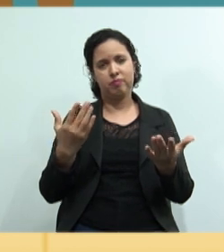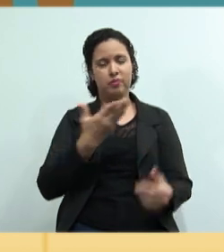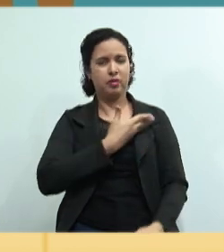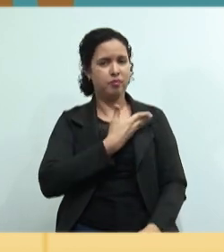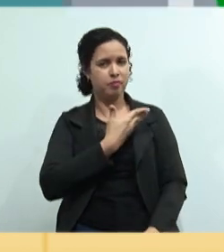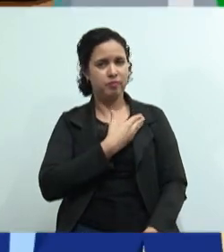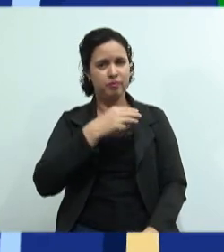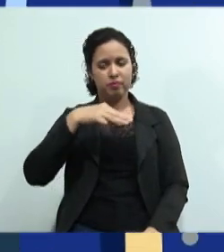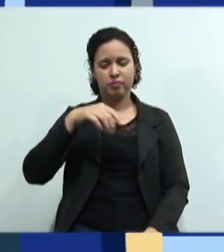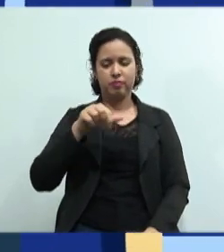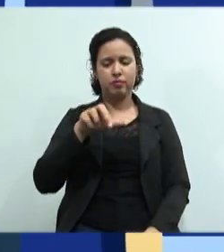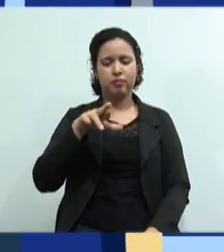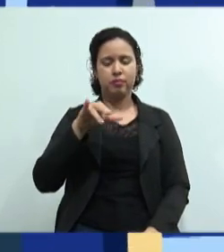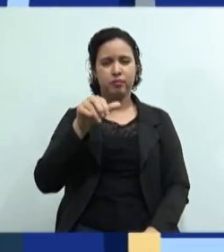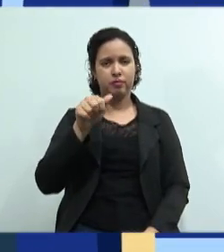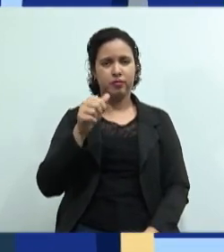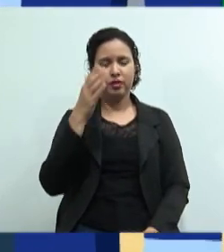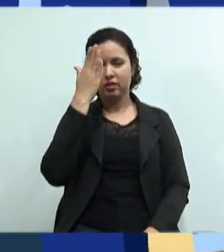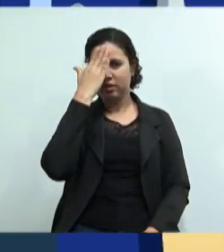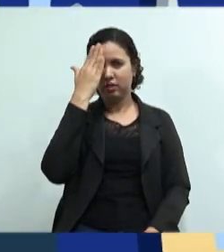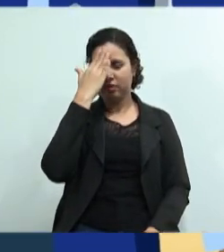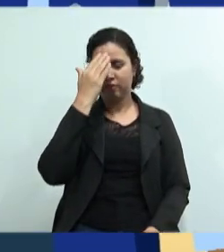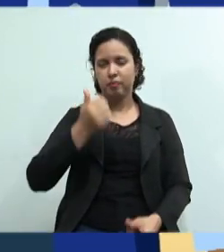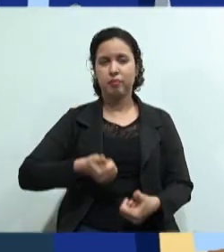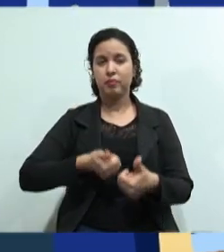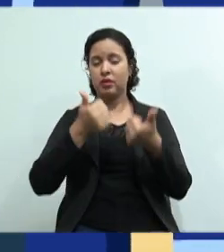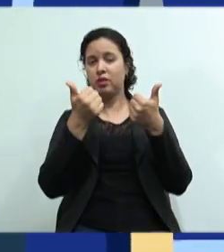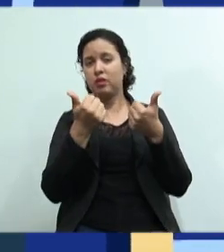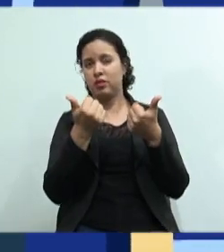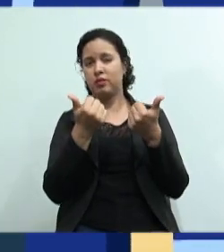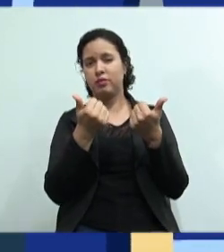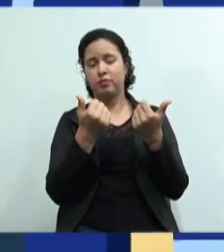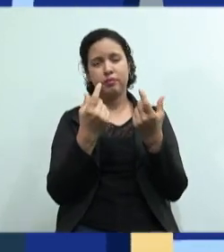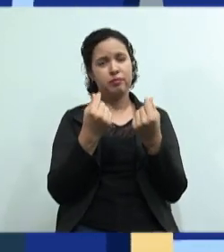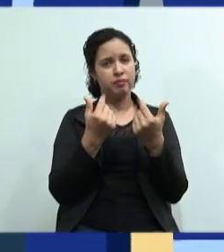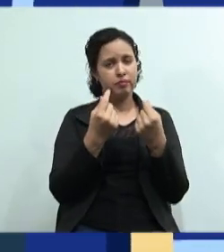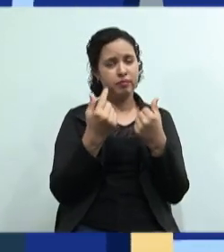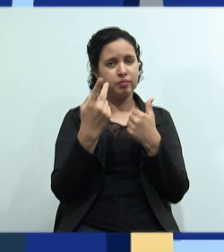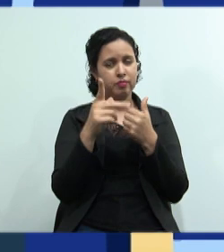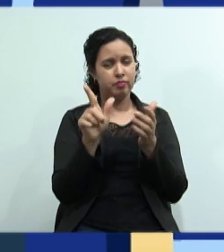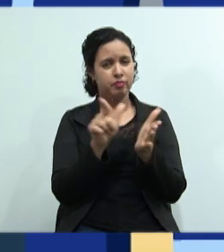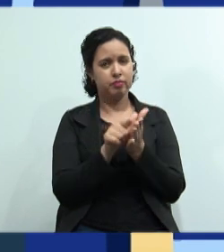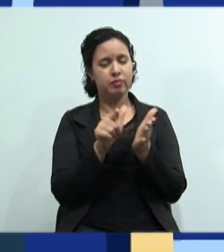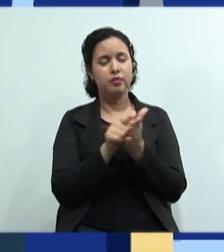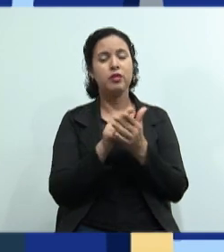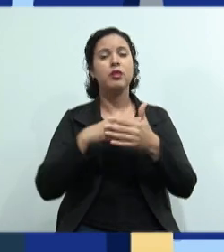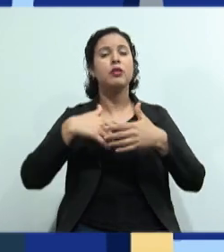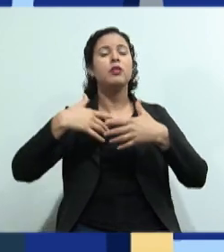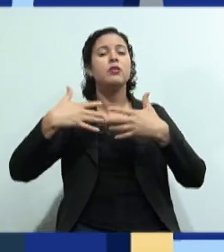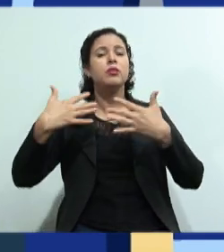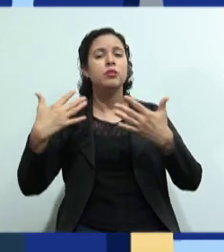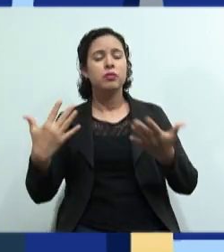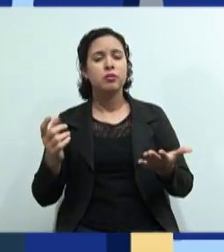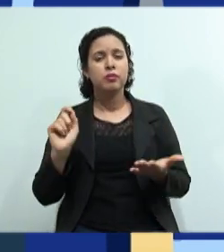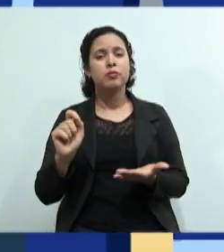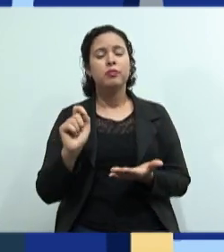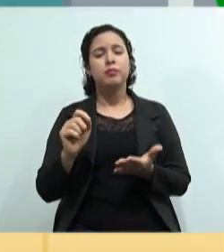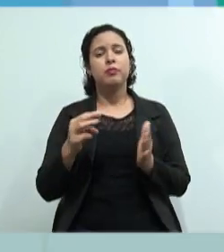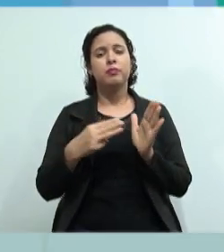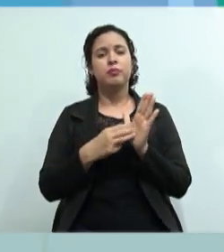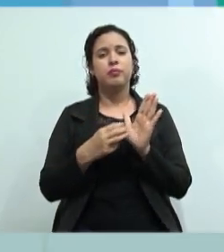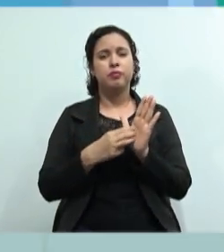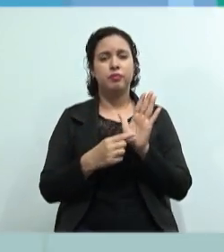já sabe qual a melhor maneira de fazer o inventário da sua papelaria? Qual dos métodos exemplificados você